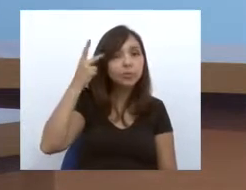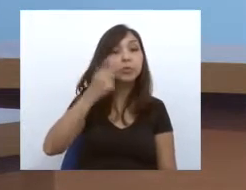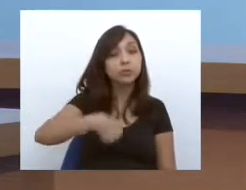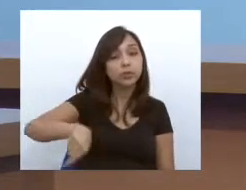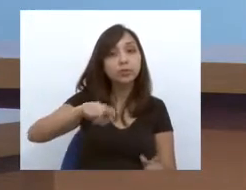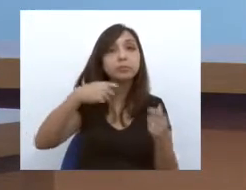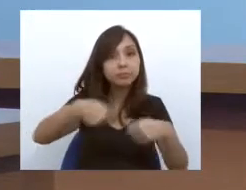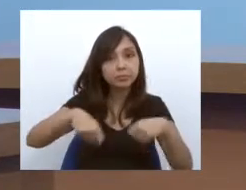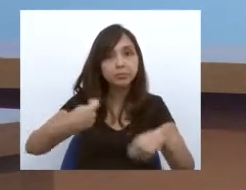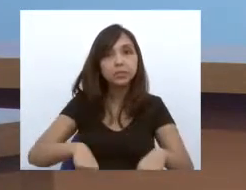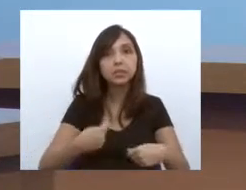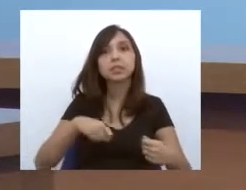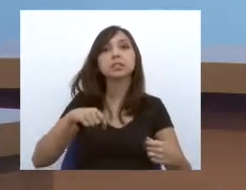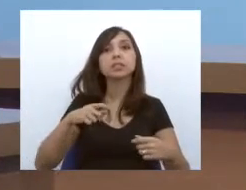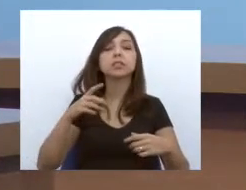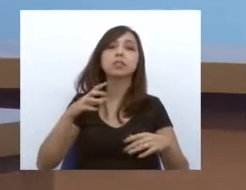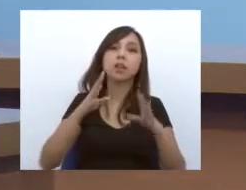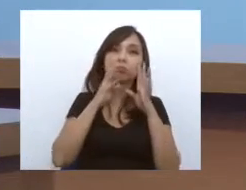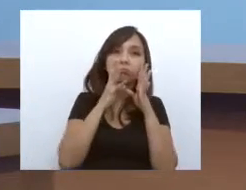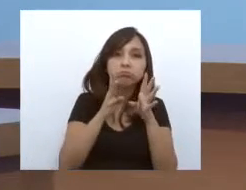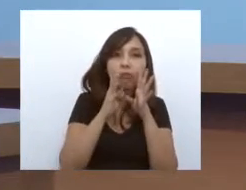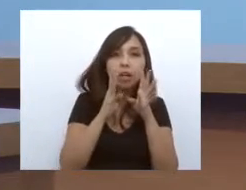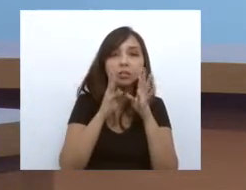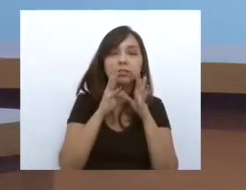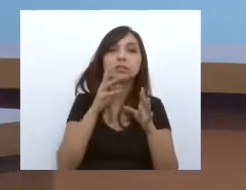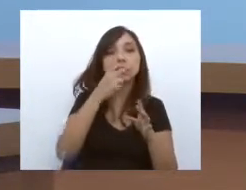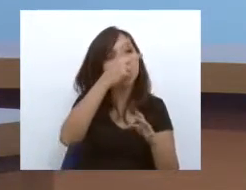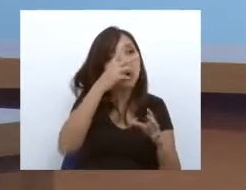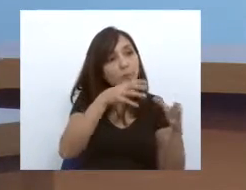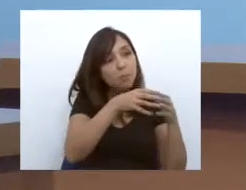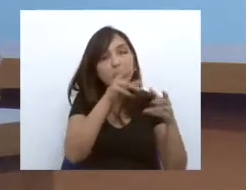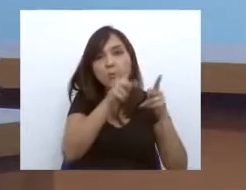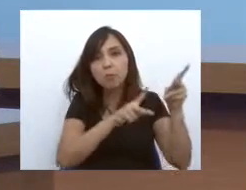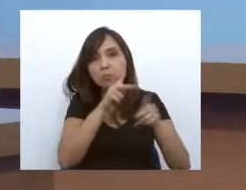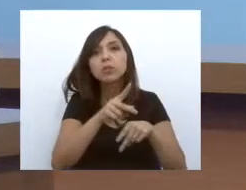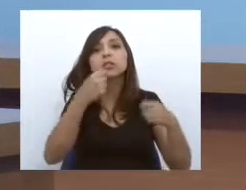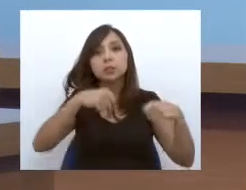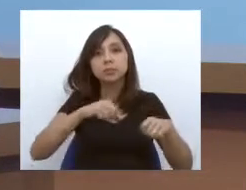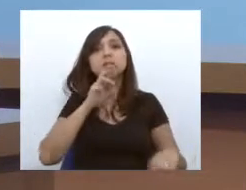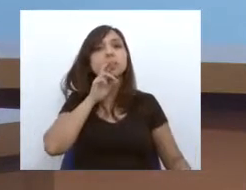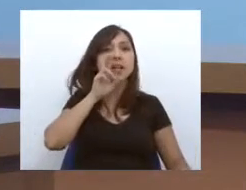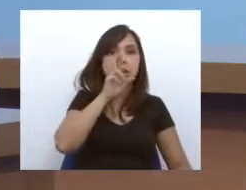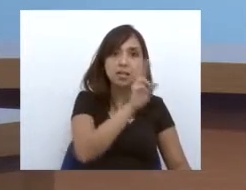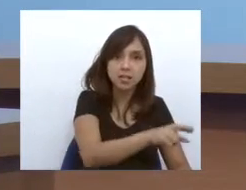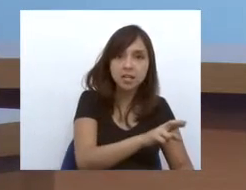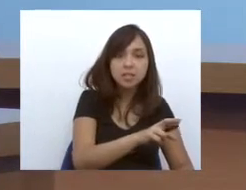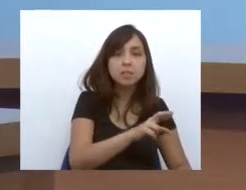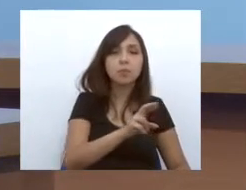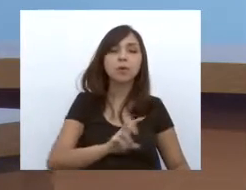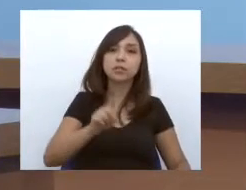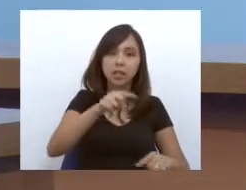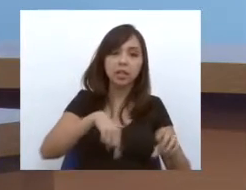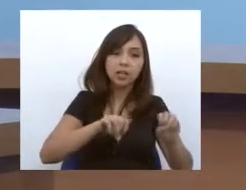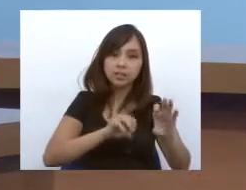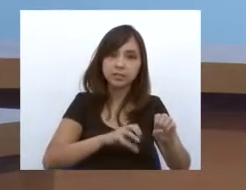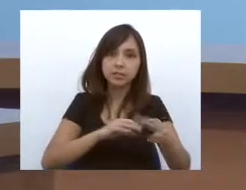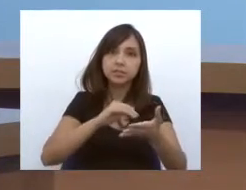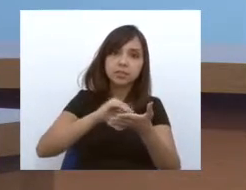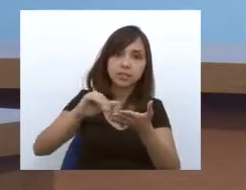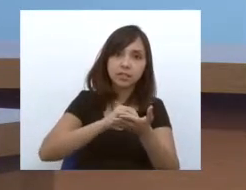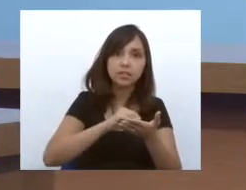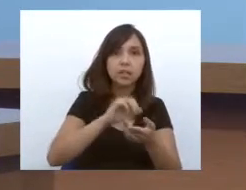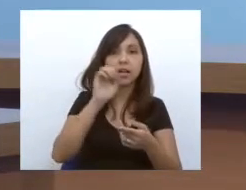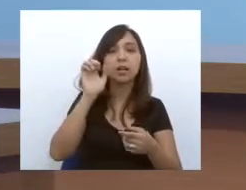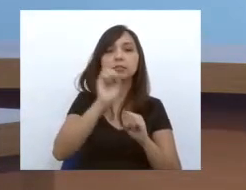precisa, sim, ser ouvido. O povo tem direito, sim, de ter uma resposta das dirigentes de ensino, do secretário de